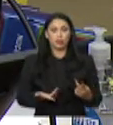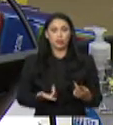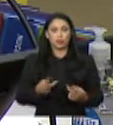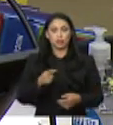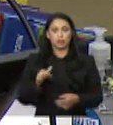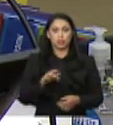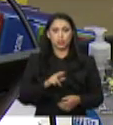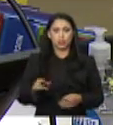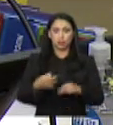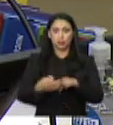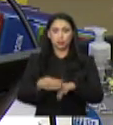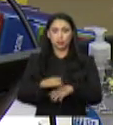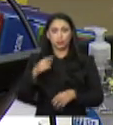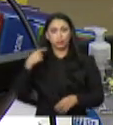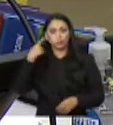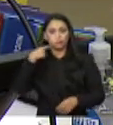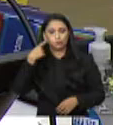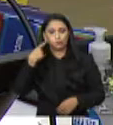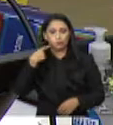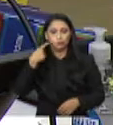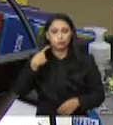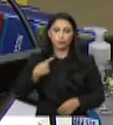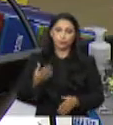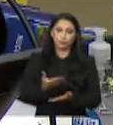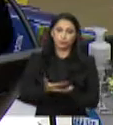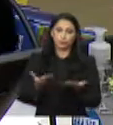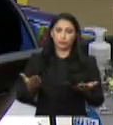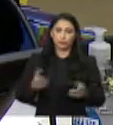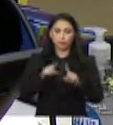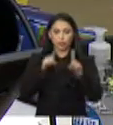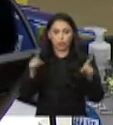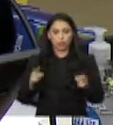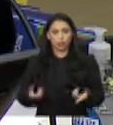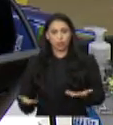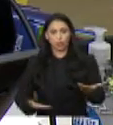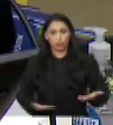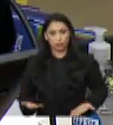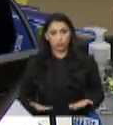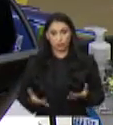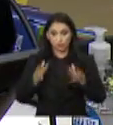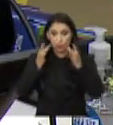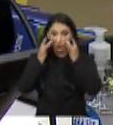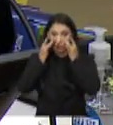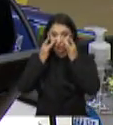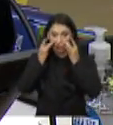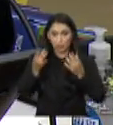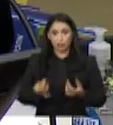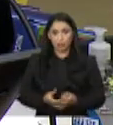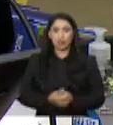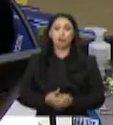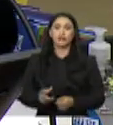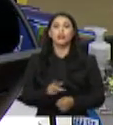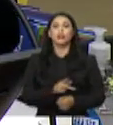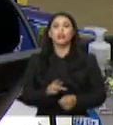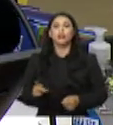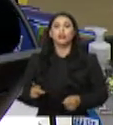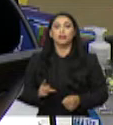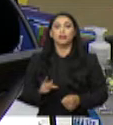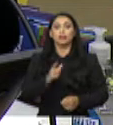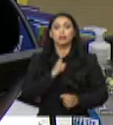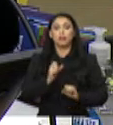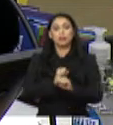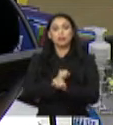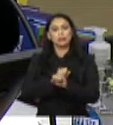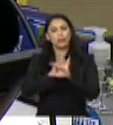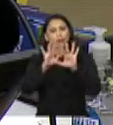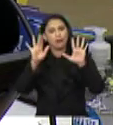procurador-geral da República advogados advogados servidores e servidoras aqui presentes seu presidente eu trago